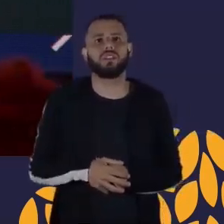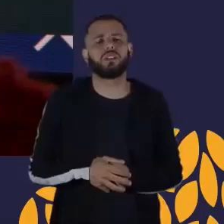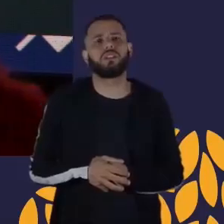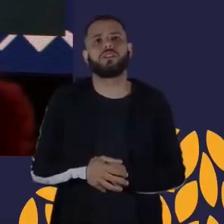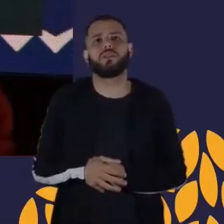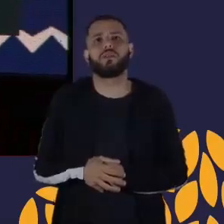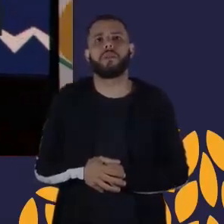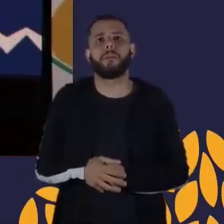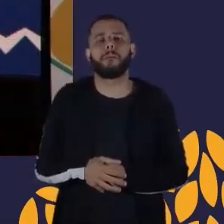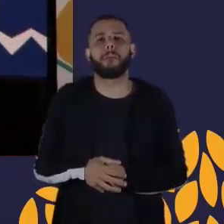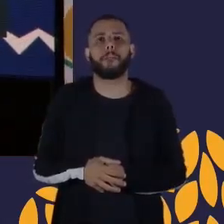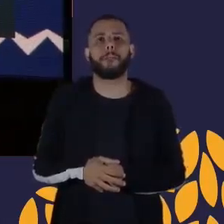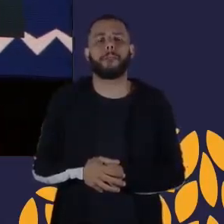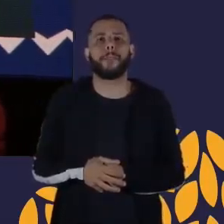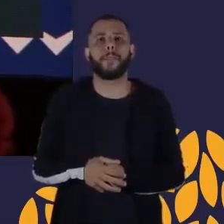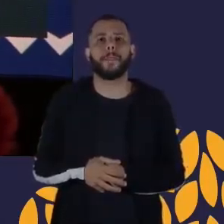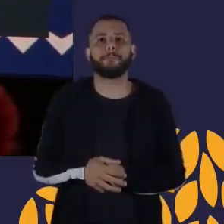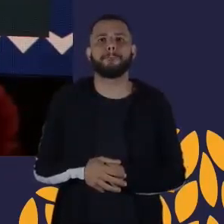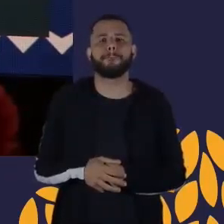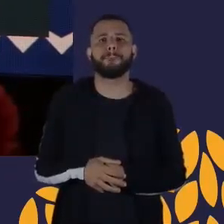coisa.